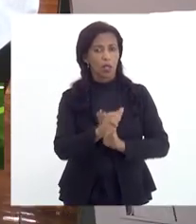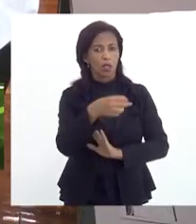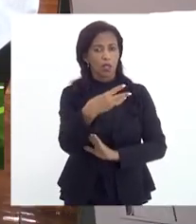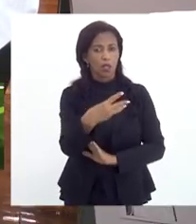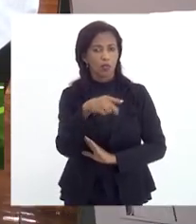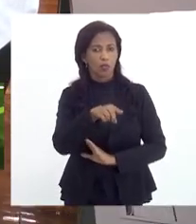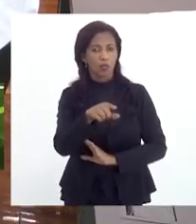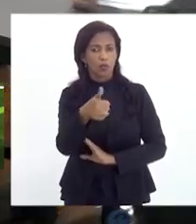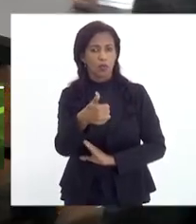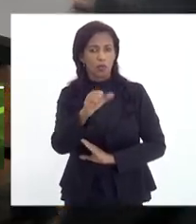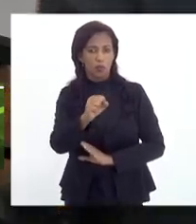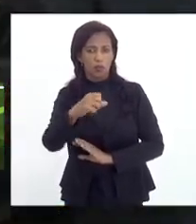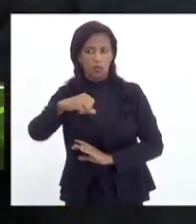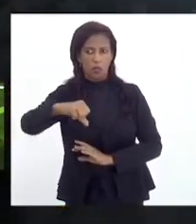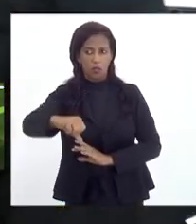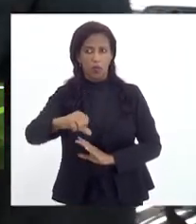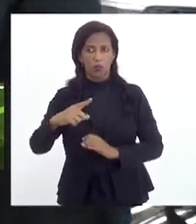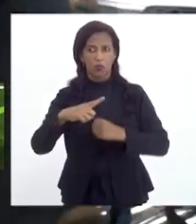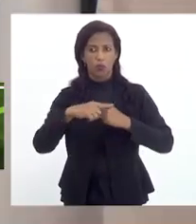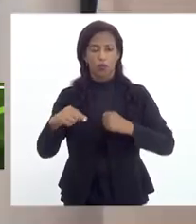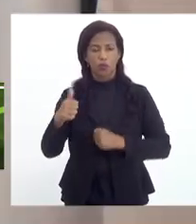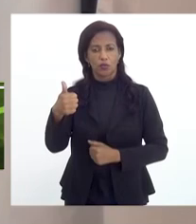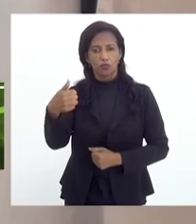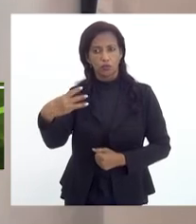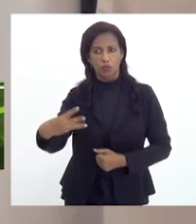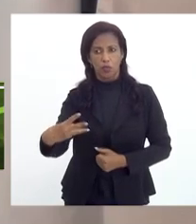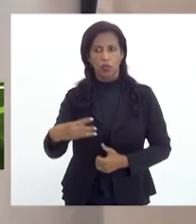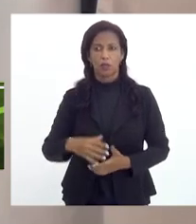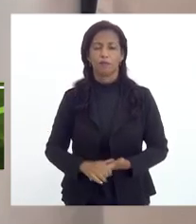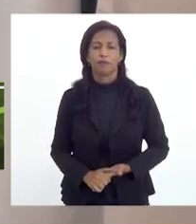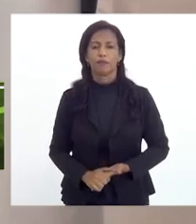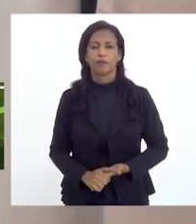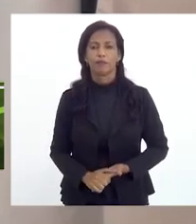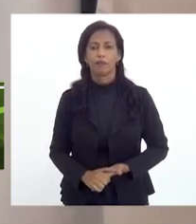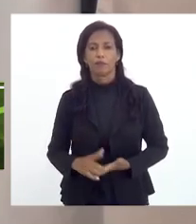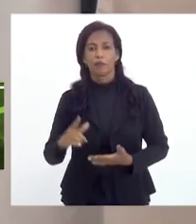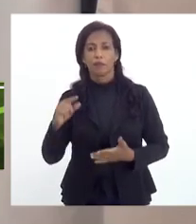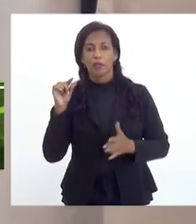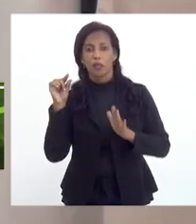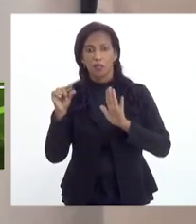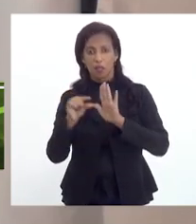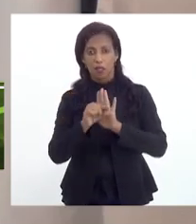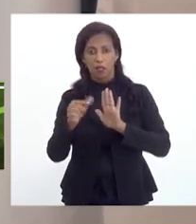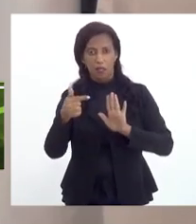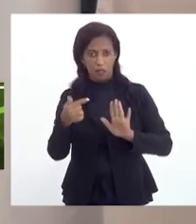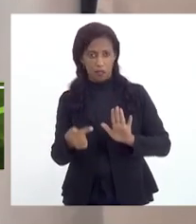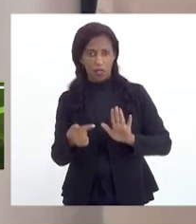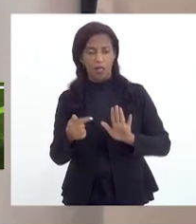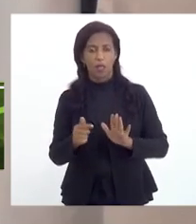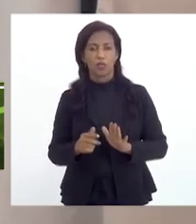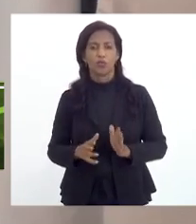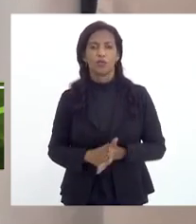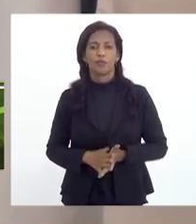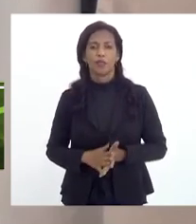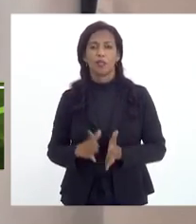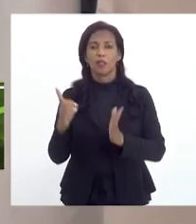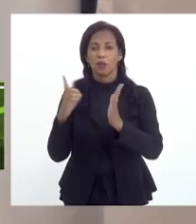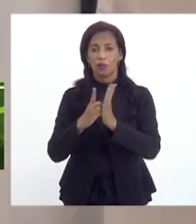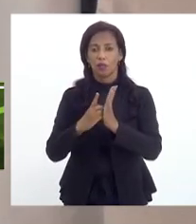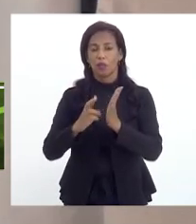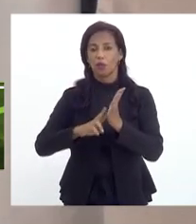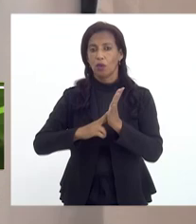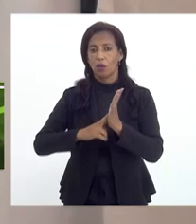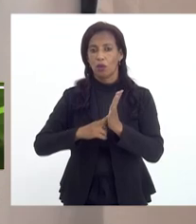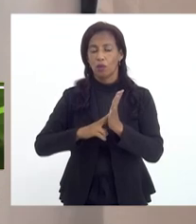.189 Do artigo 13 Item 7 E tem um decreto Regulamentador Que é o decreto